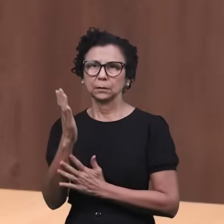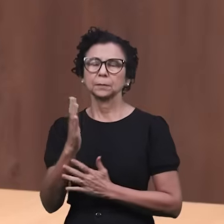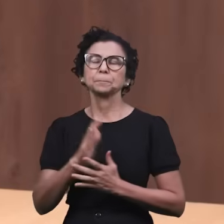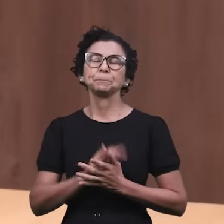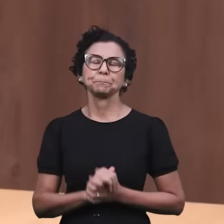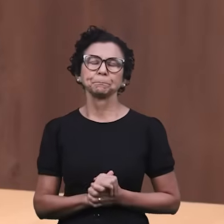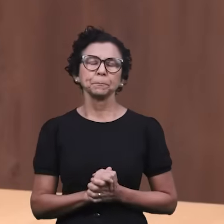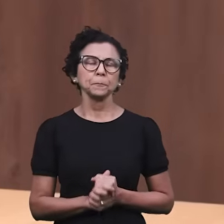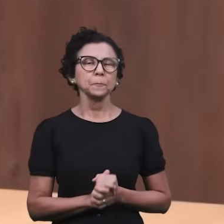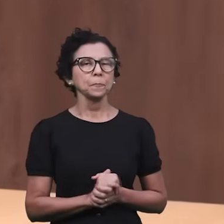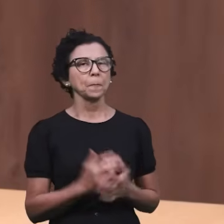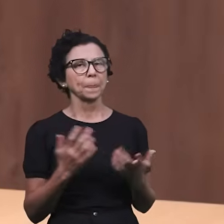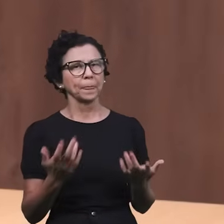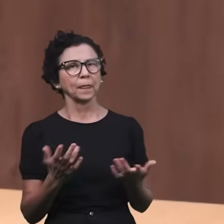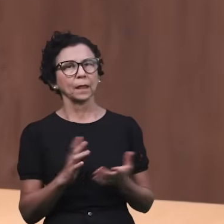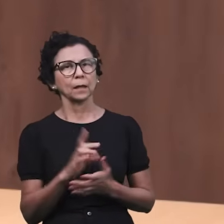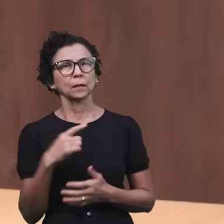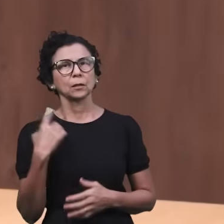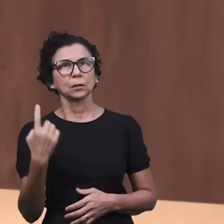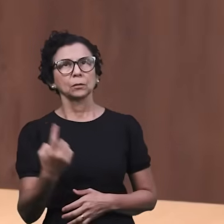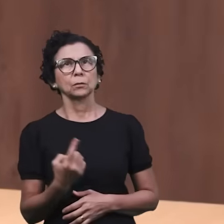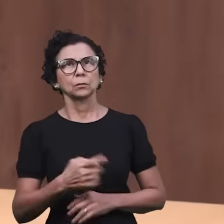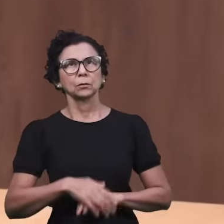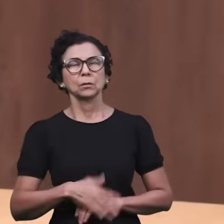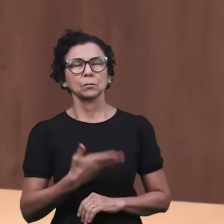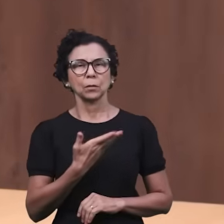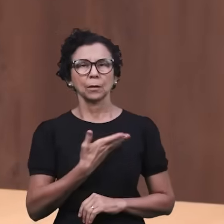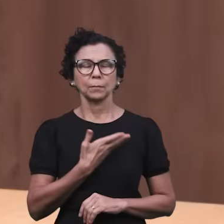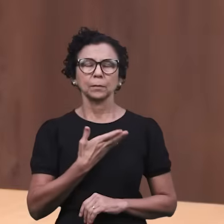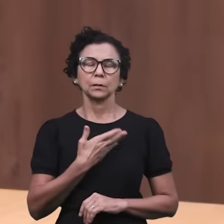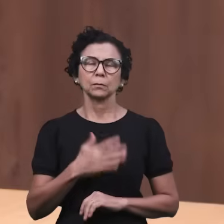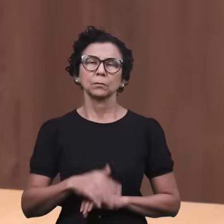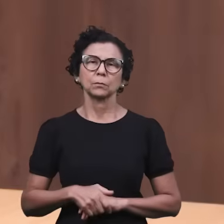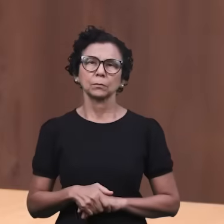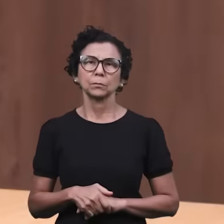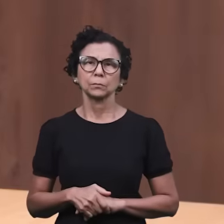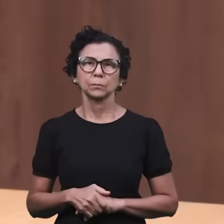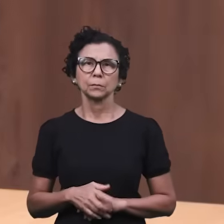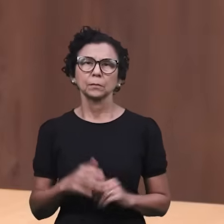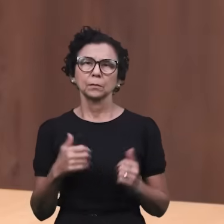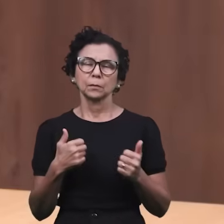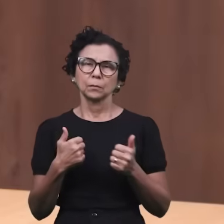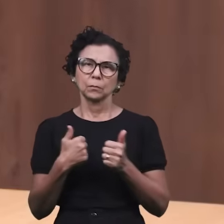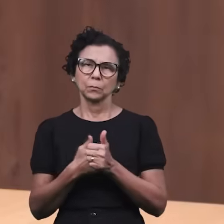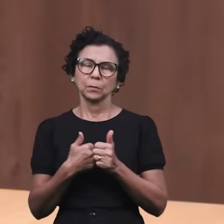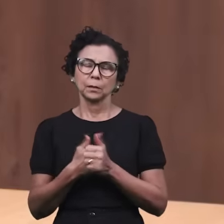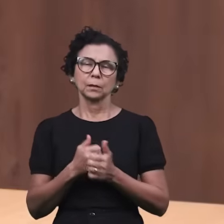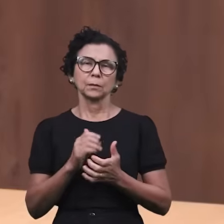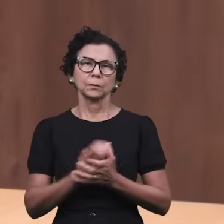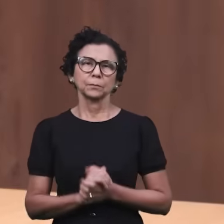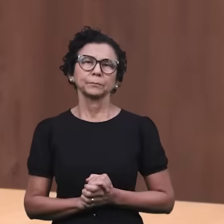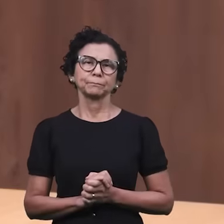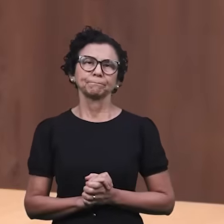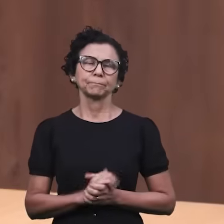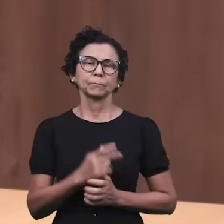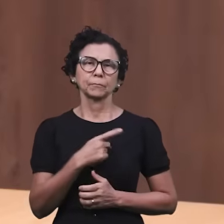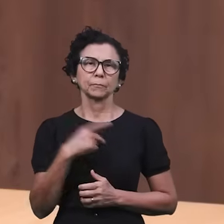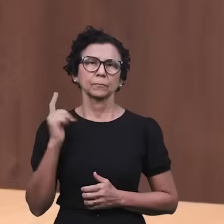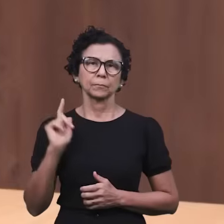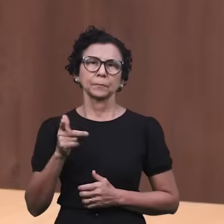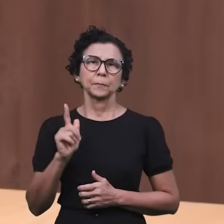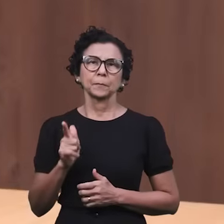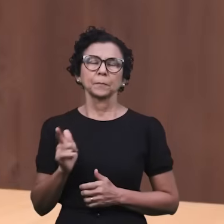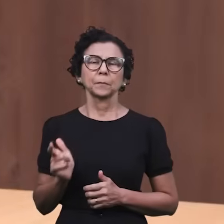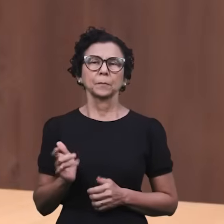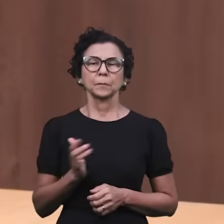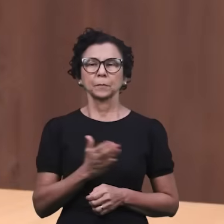o nosso amado, querido companheiro que já passou para o Senhor nos deixou. Nós falamos